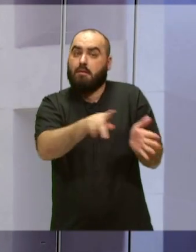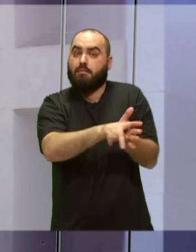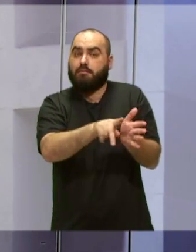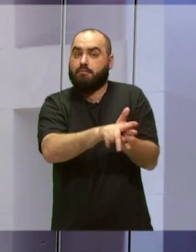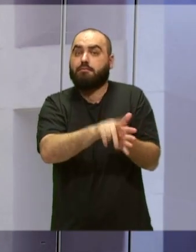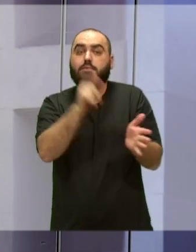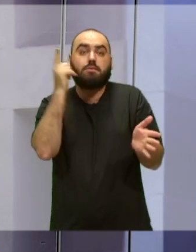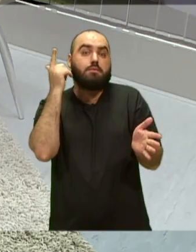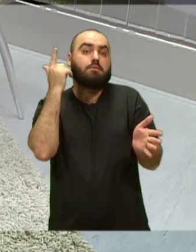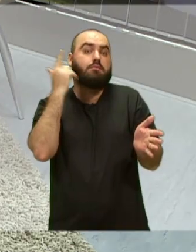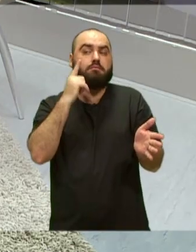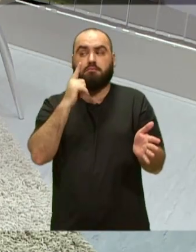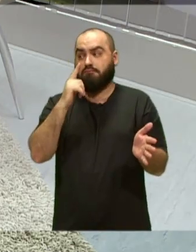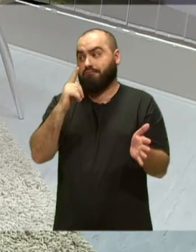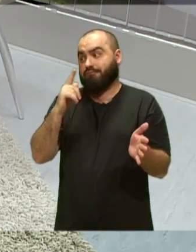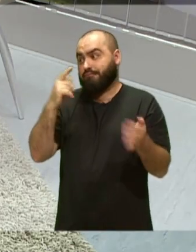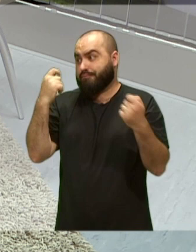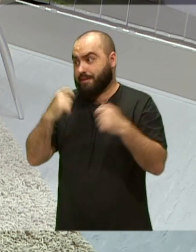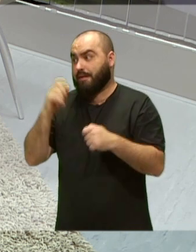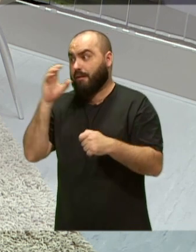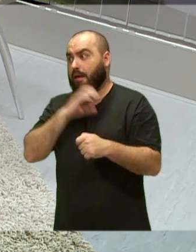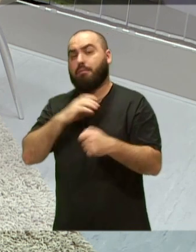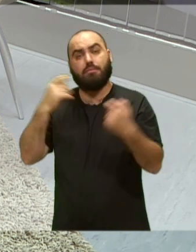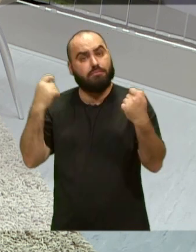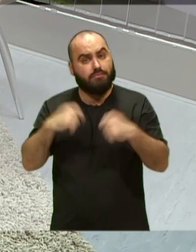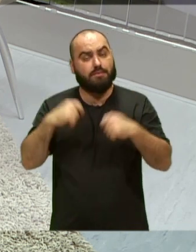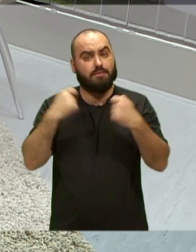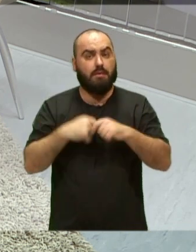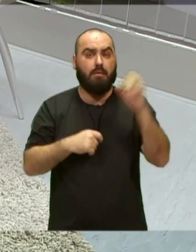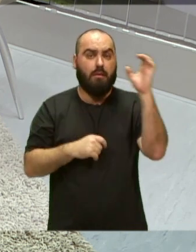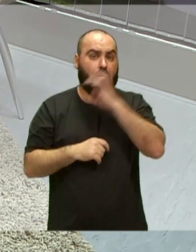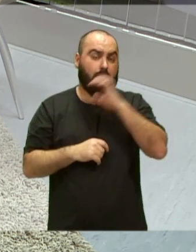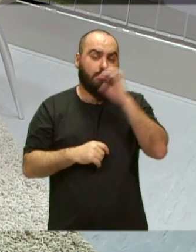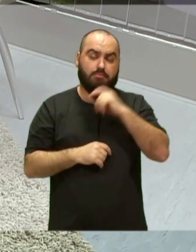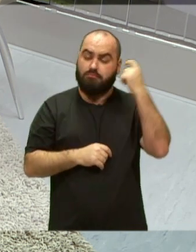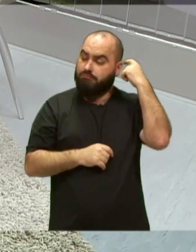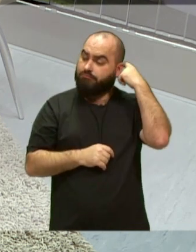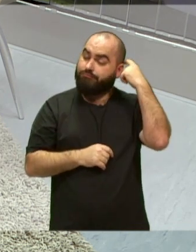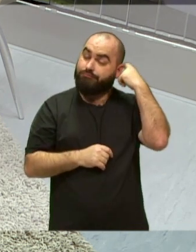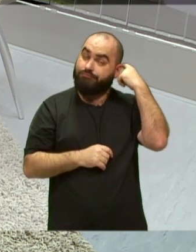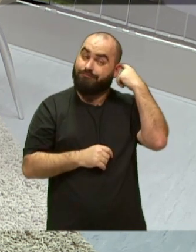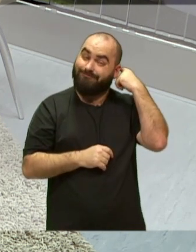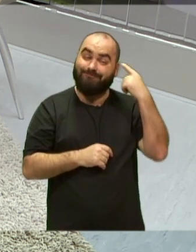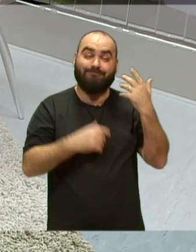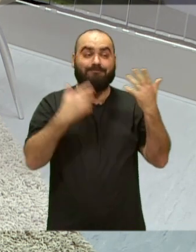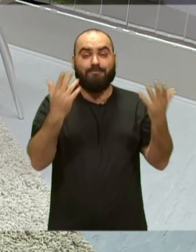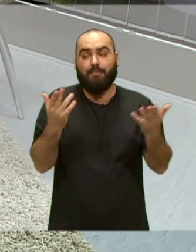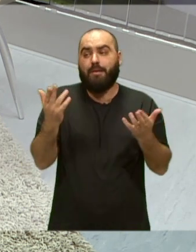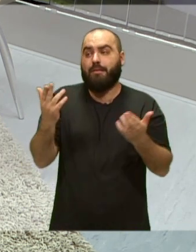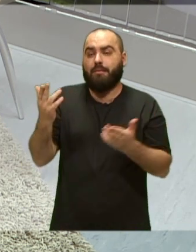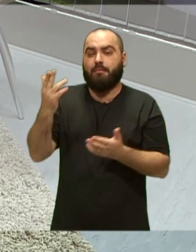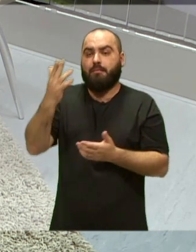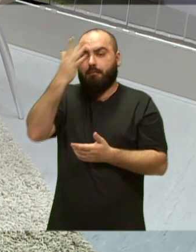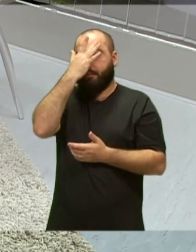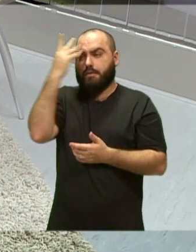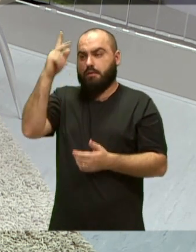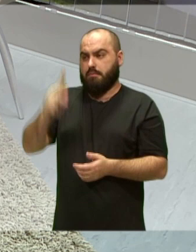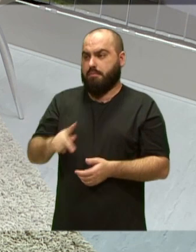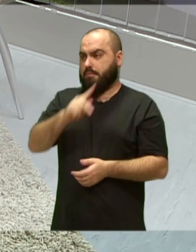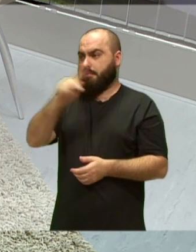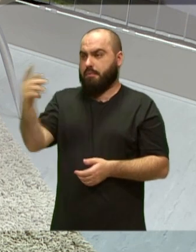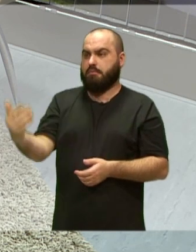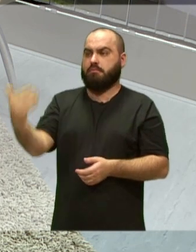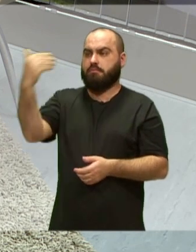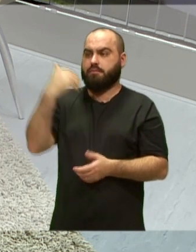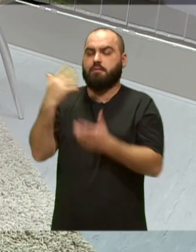que se tarde vai precisar dessa ligação exatamente não tem Maurício dizer assim ó ah a gente não não uma vez um padre me procurou e disse assim para mim Ah eu quero